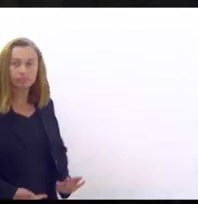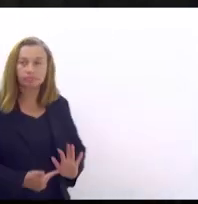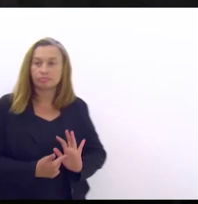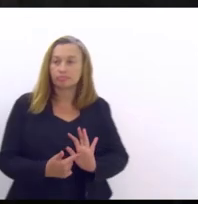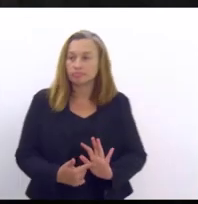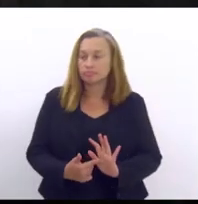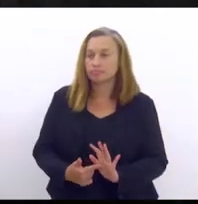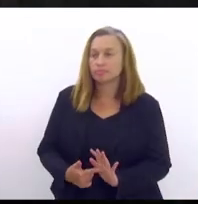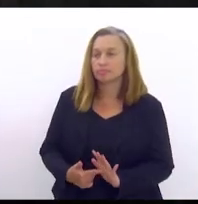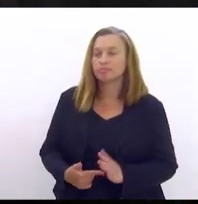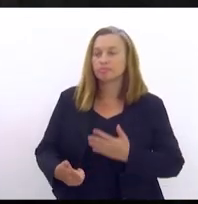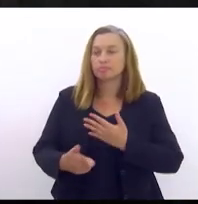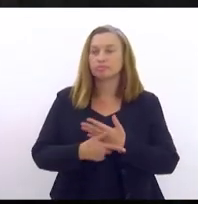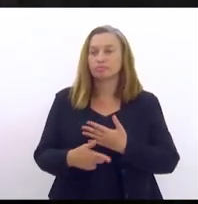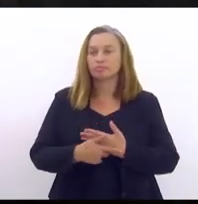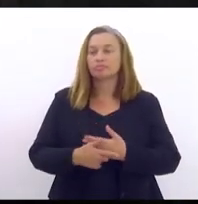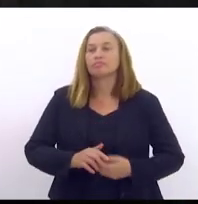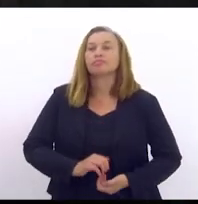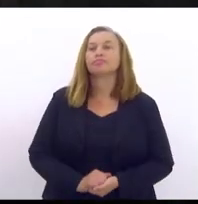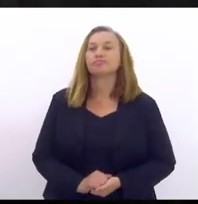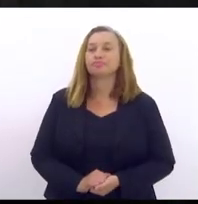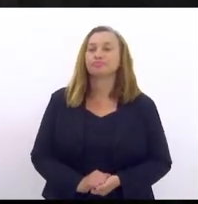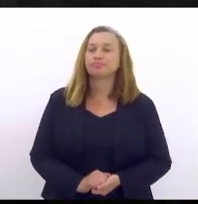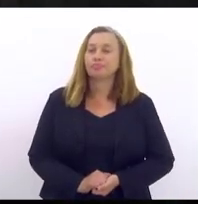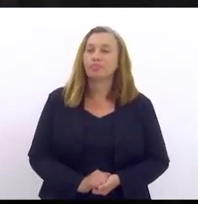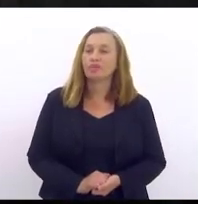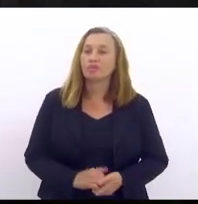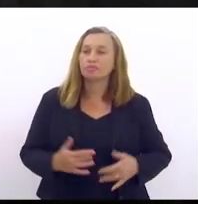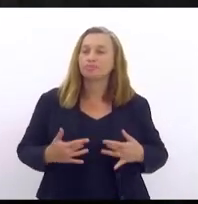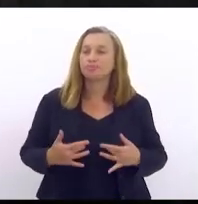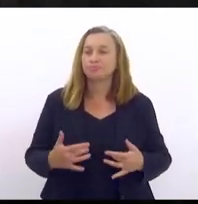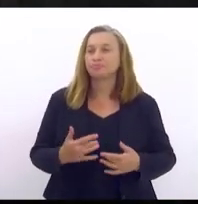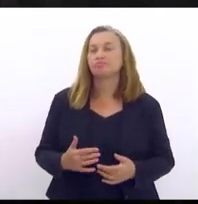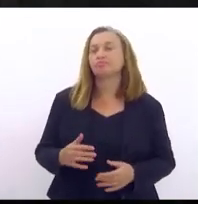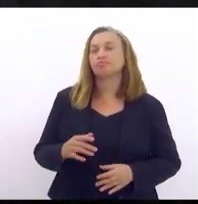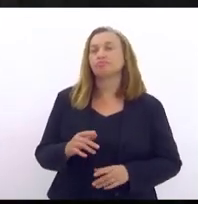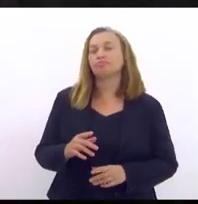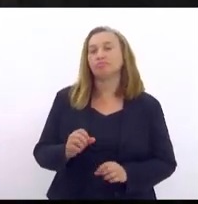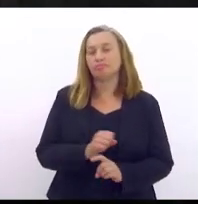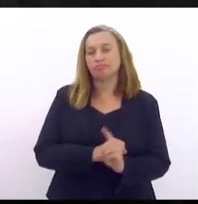talento e colocar isso à disposição da sociedade.